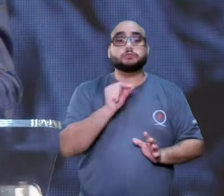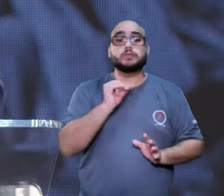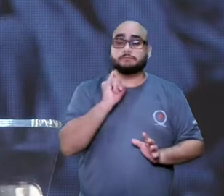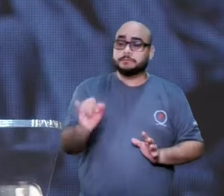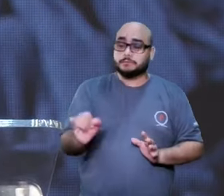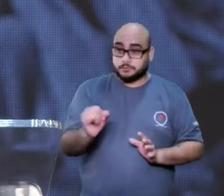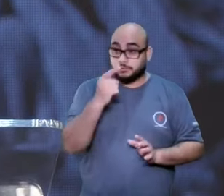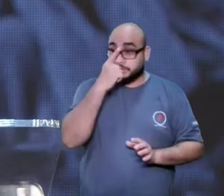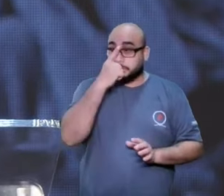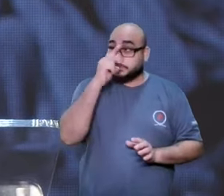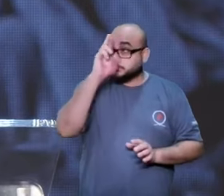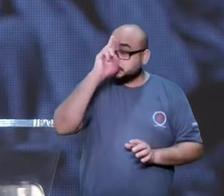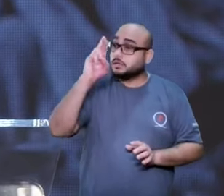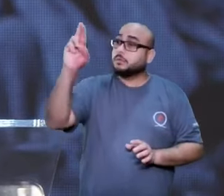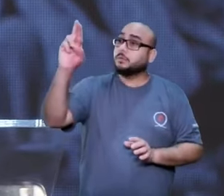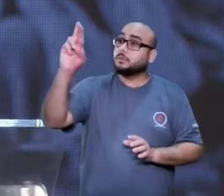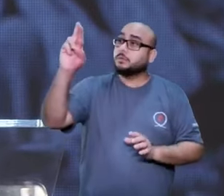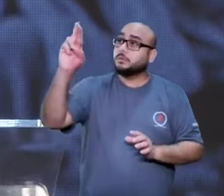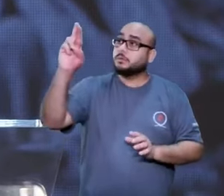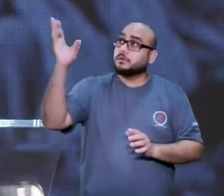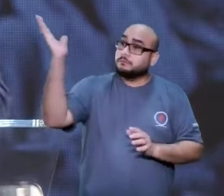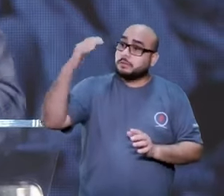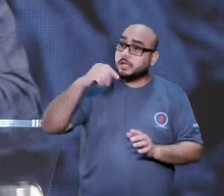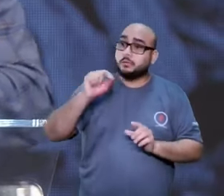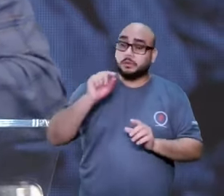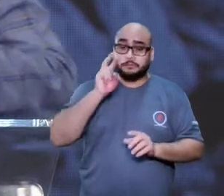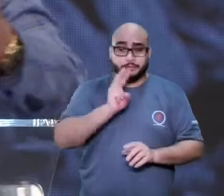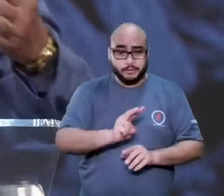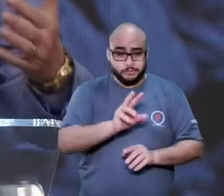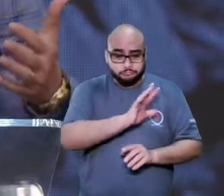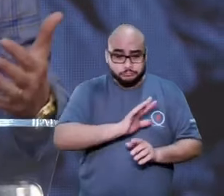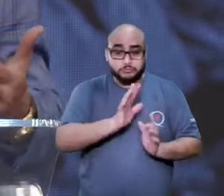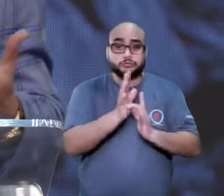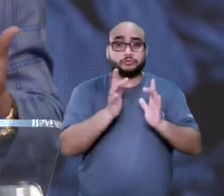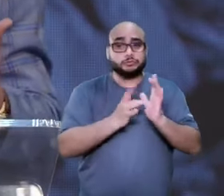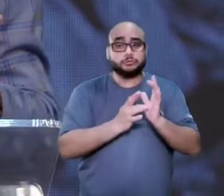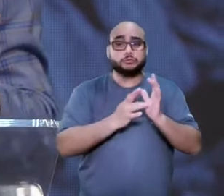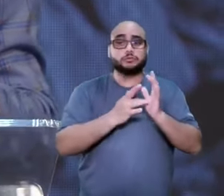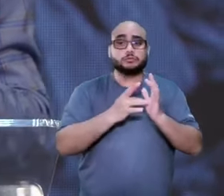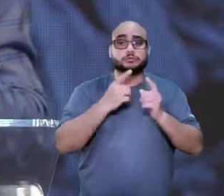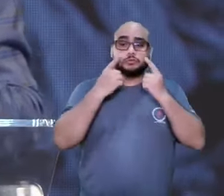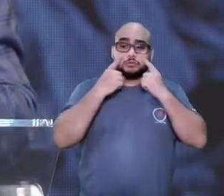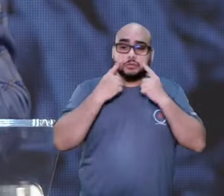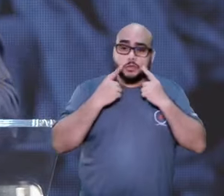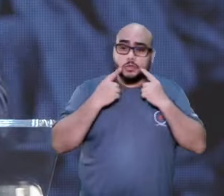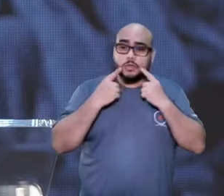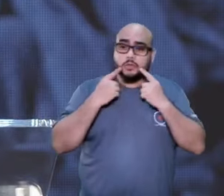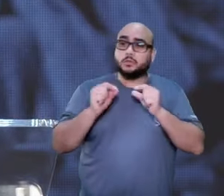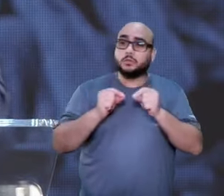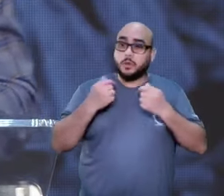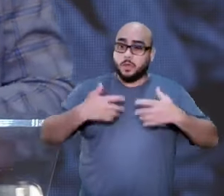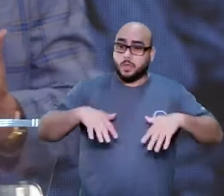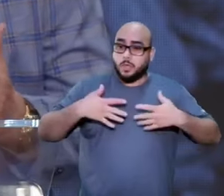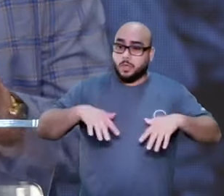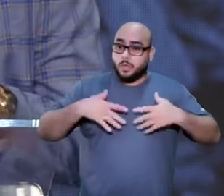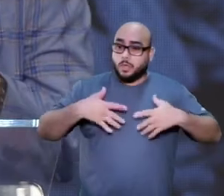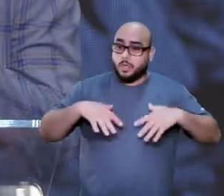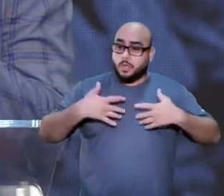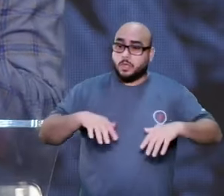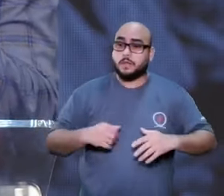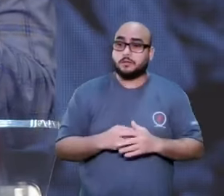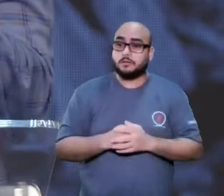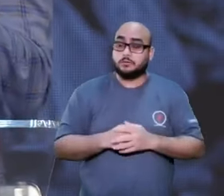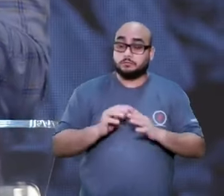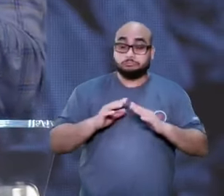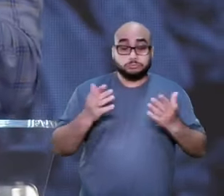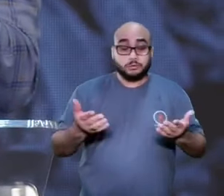Senhor vem e vê Jesus chora os judeus ficam perplexos com seu choro Então agora